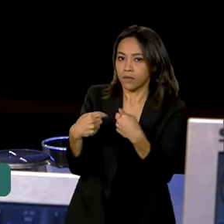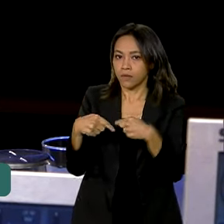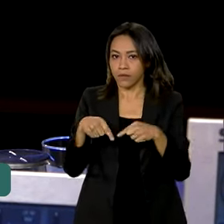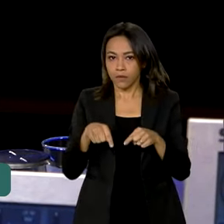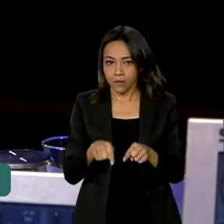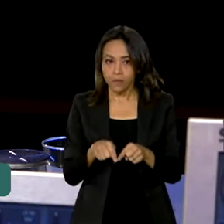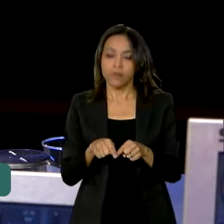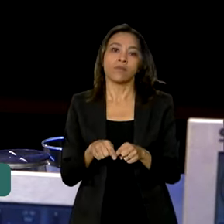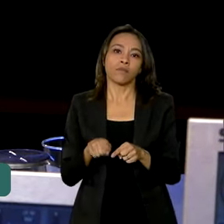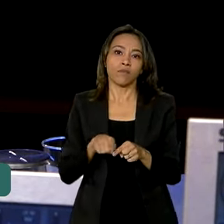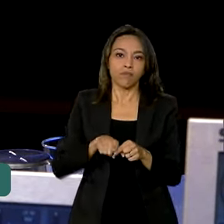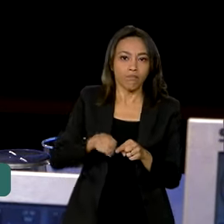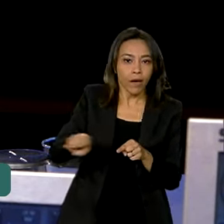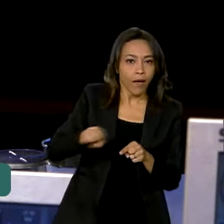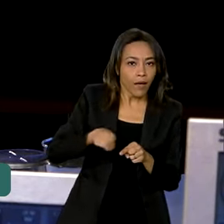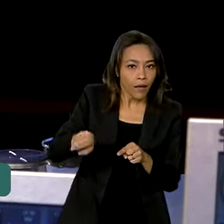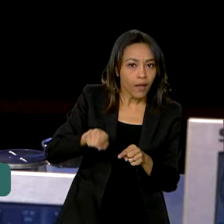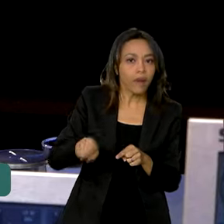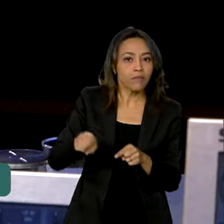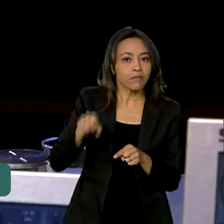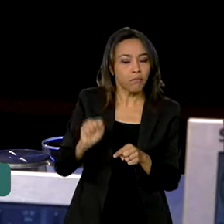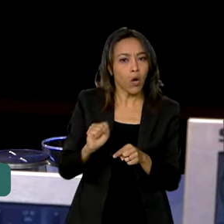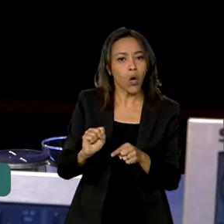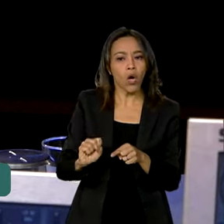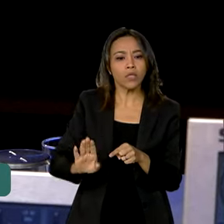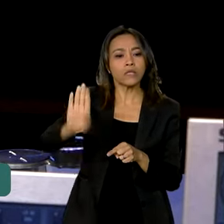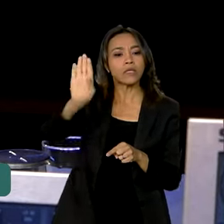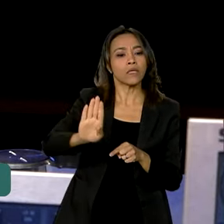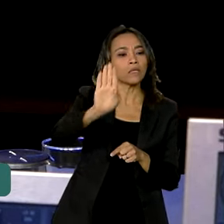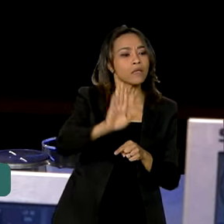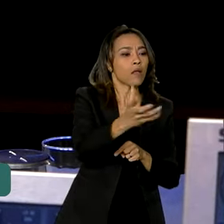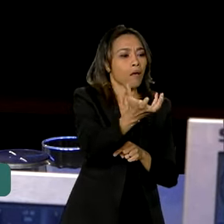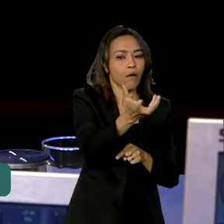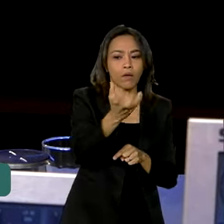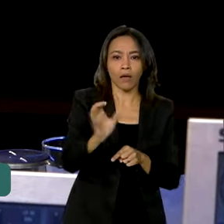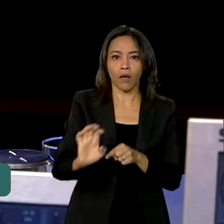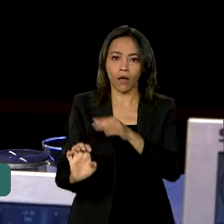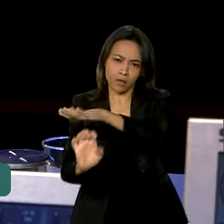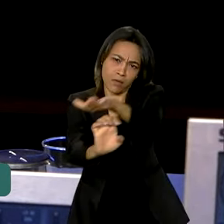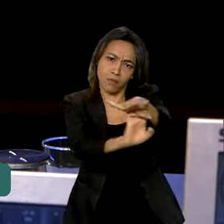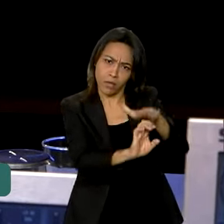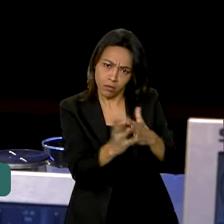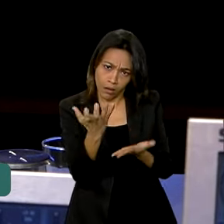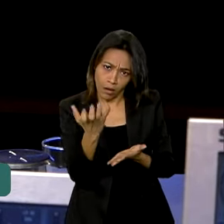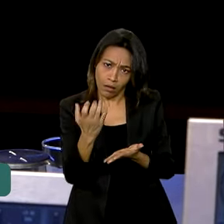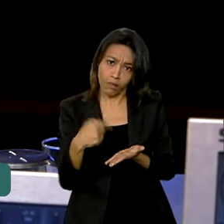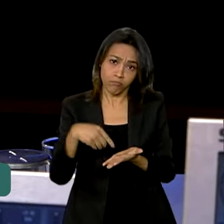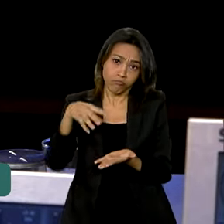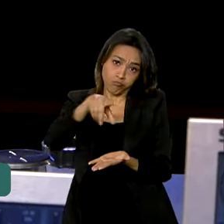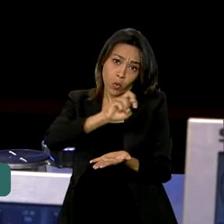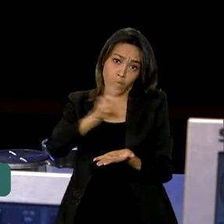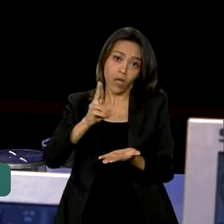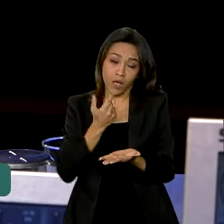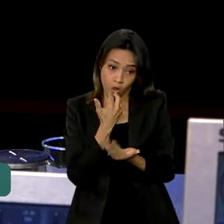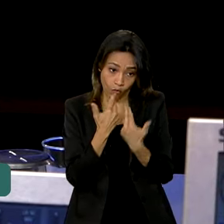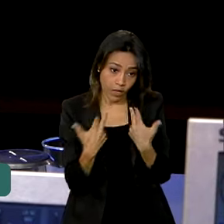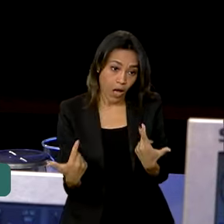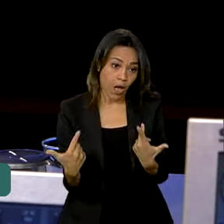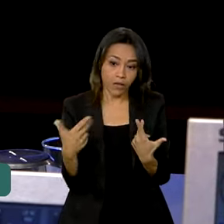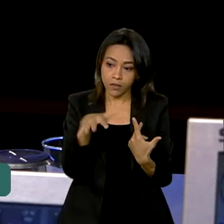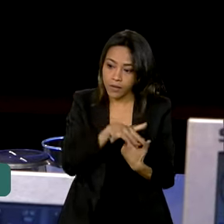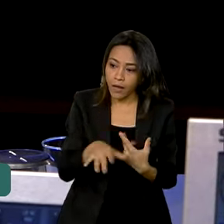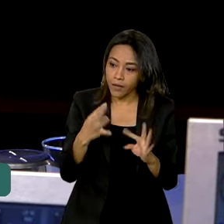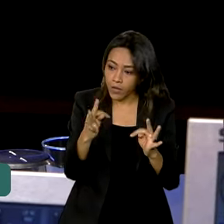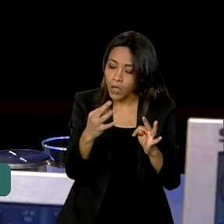e são elegíveis, ou seja, podem se candidatar, né, para essas, todas as empresas que praticam algum tipo de inovação, ou que já